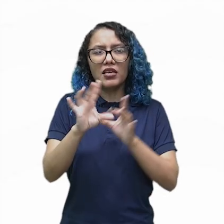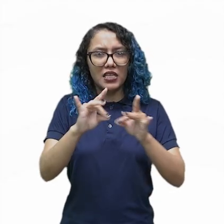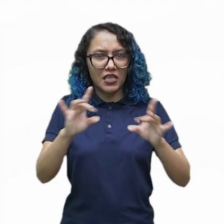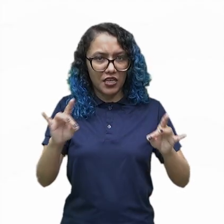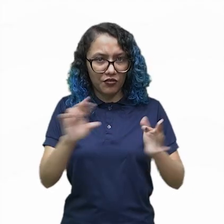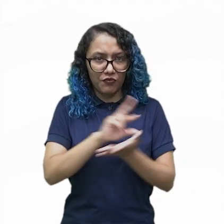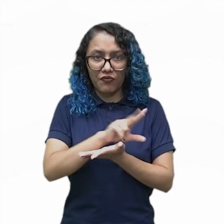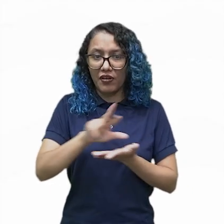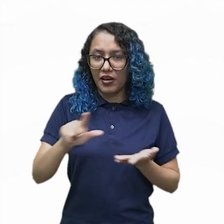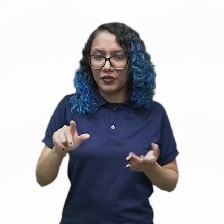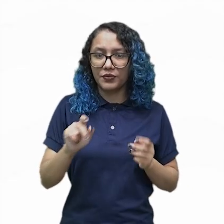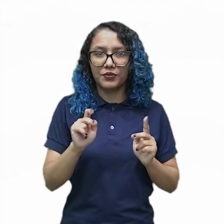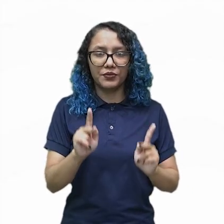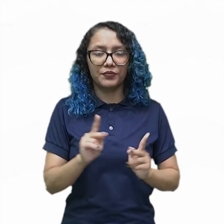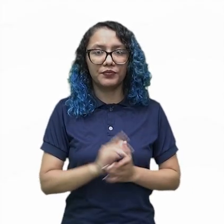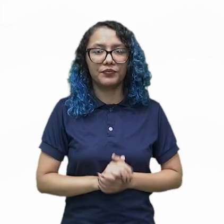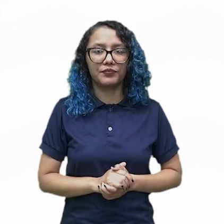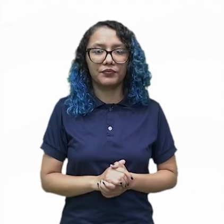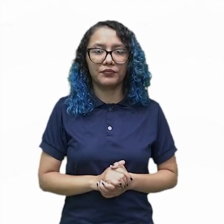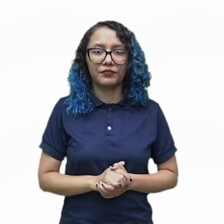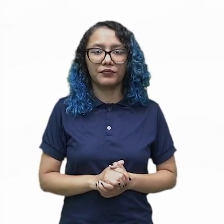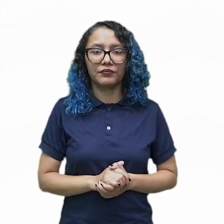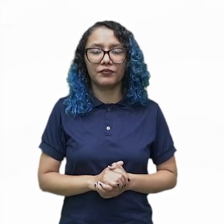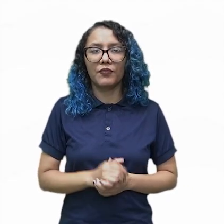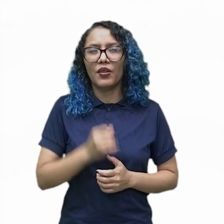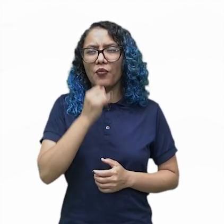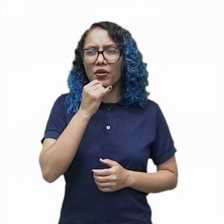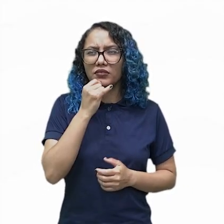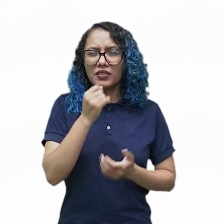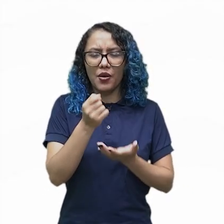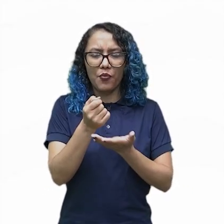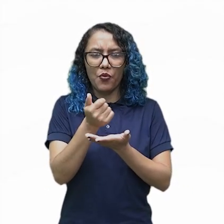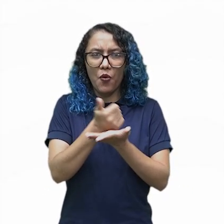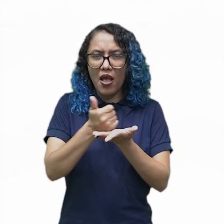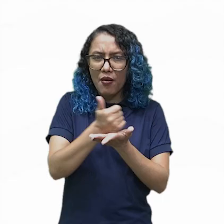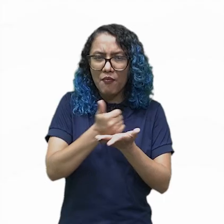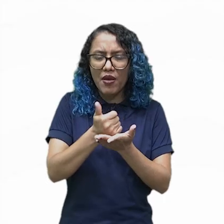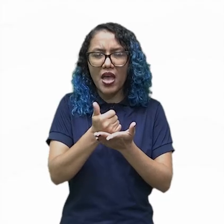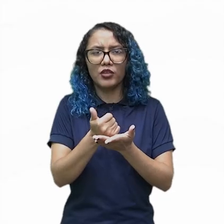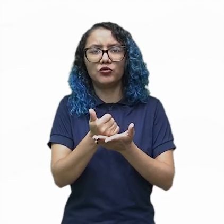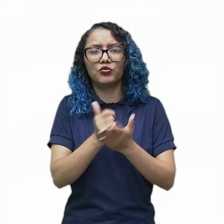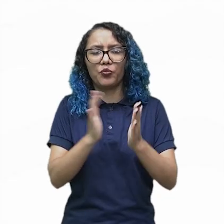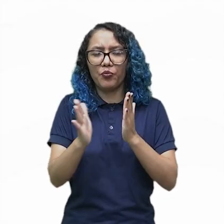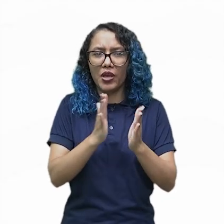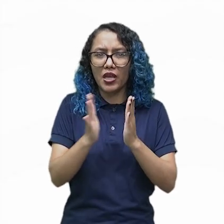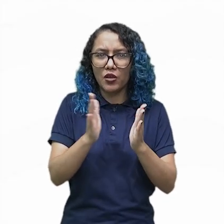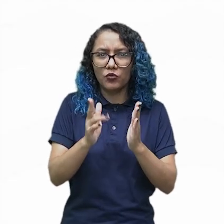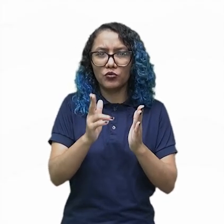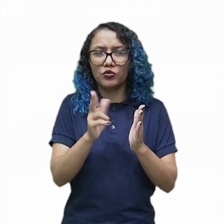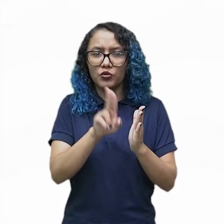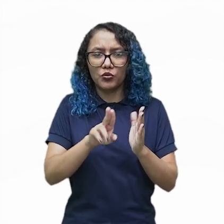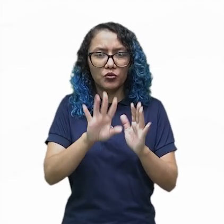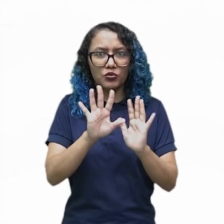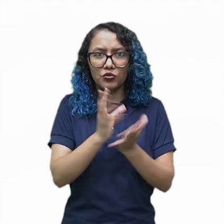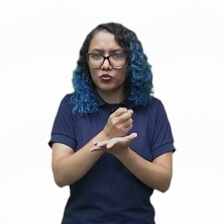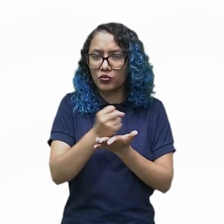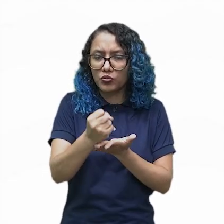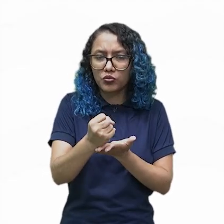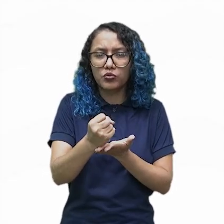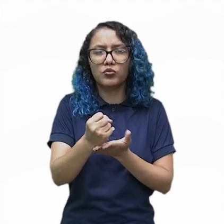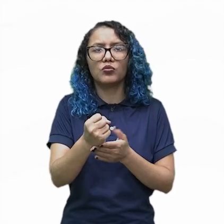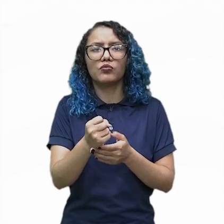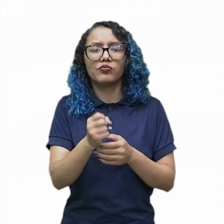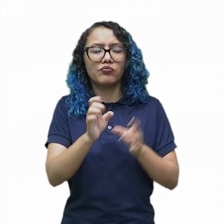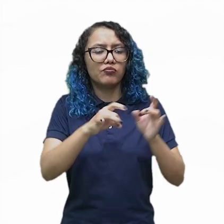pensou o que fazer com aquele medicamento vencido, né, que não pode mais ser consumido e utilizado? O que vocês